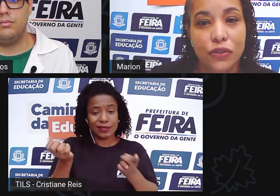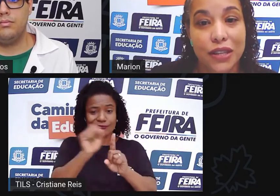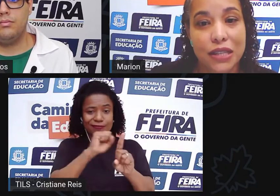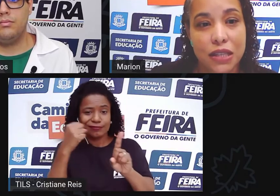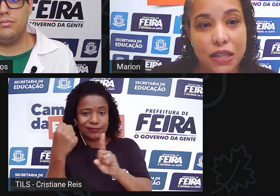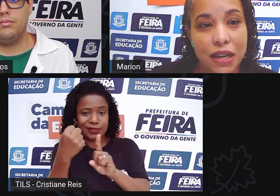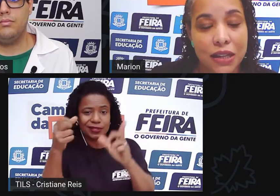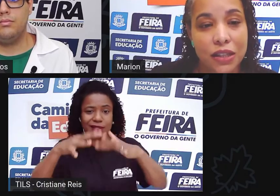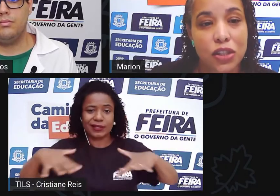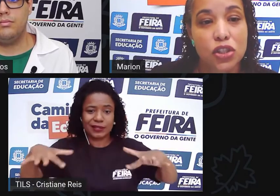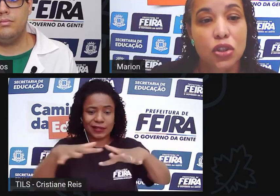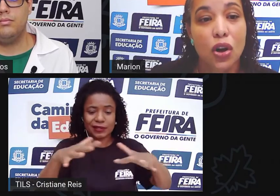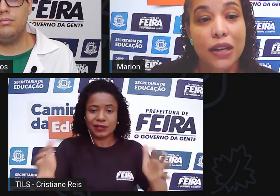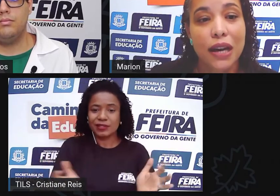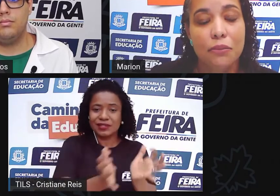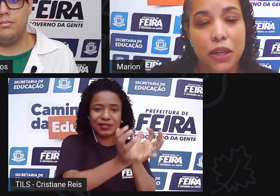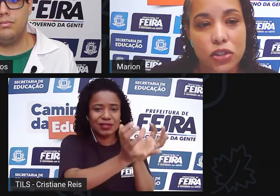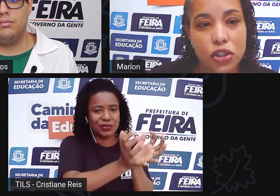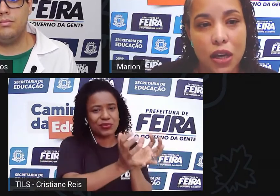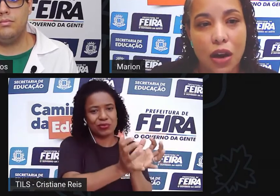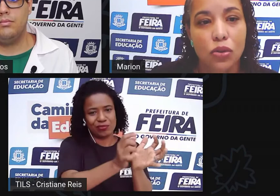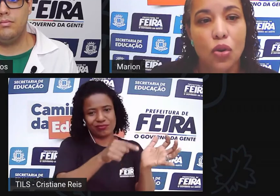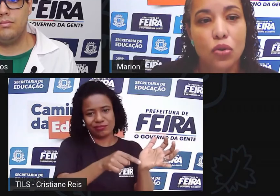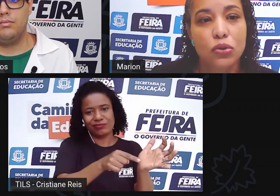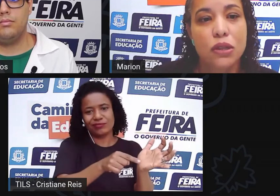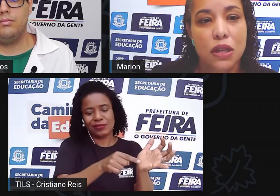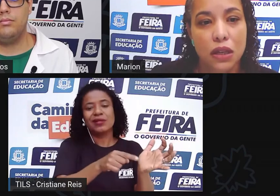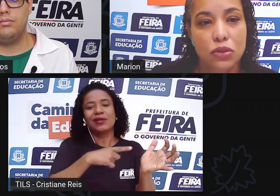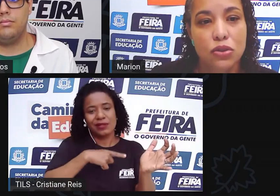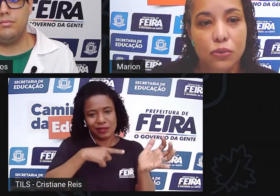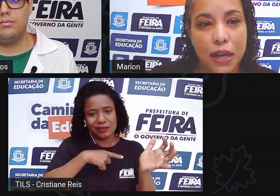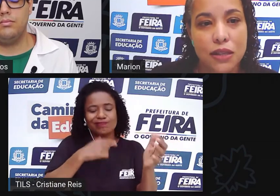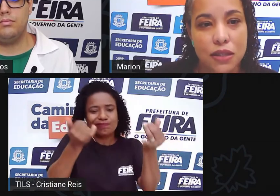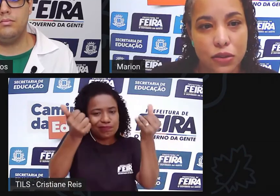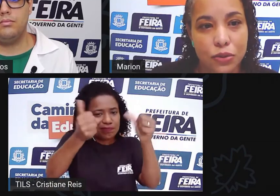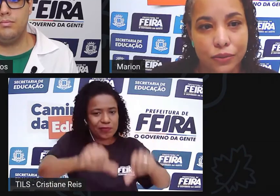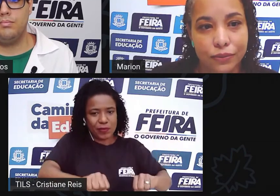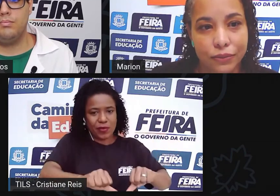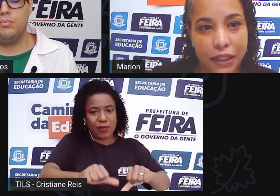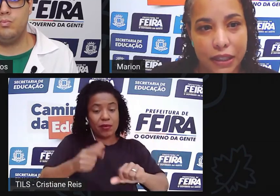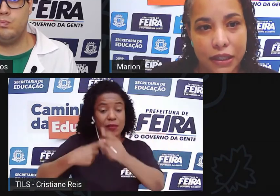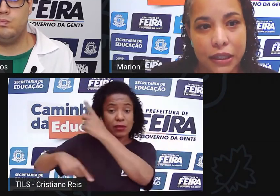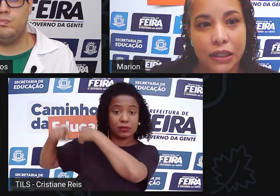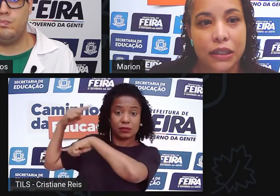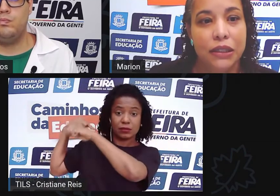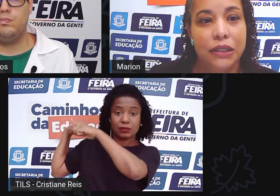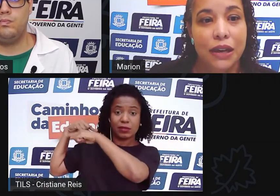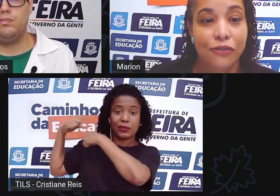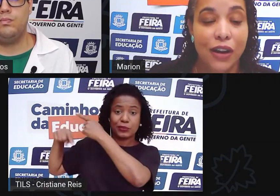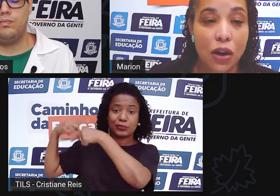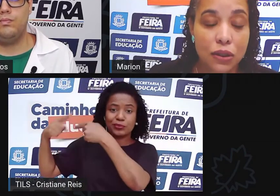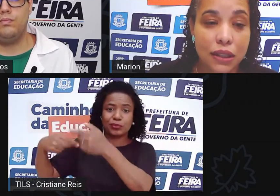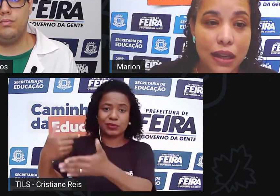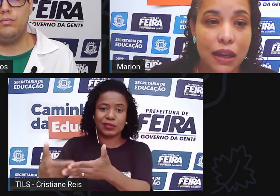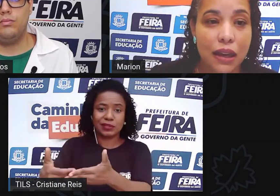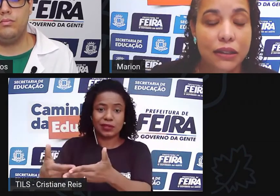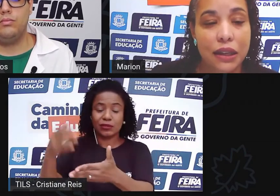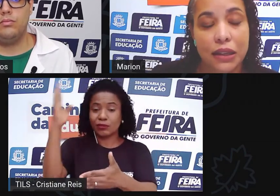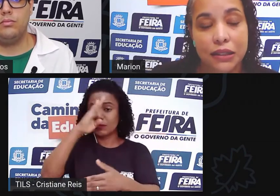gente vivencia historicamente ao longo dos anos no Brasil, né? E a